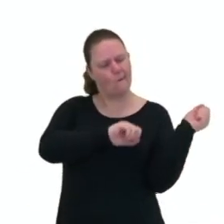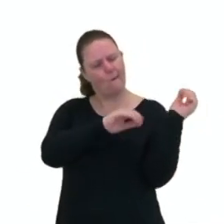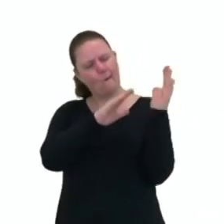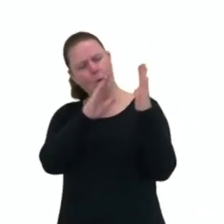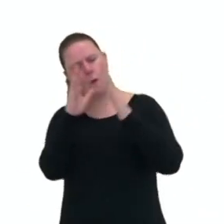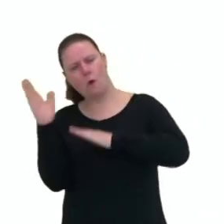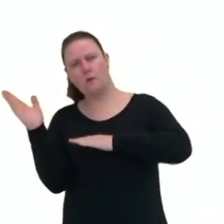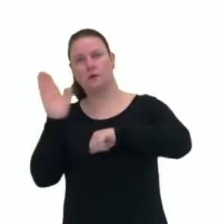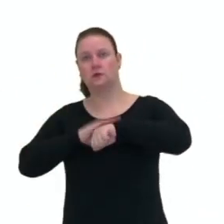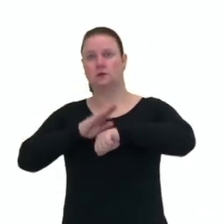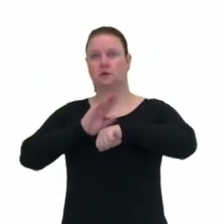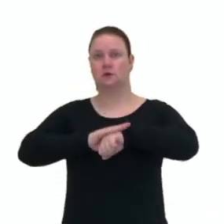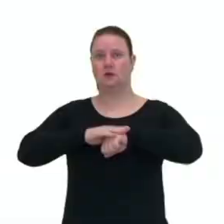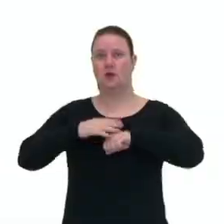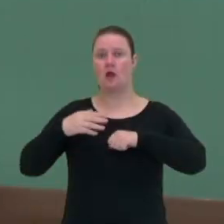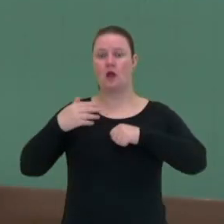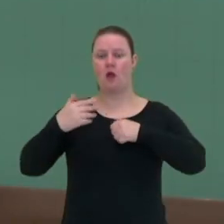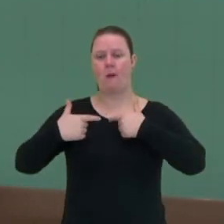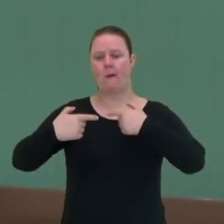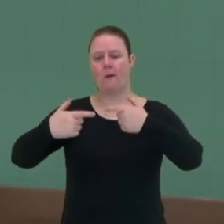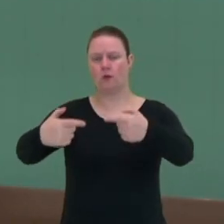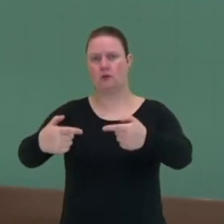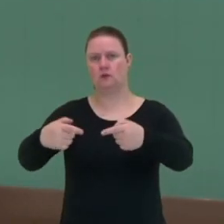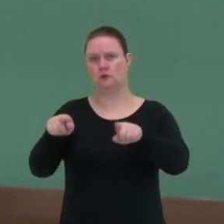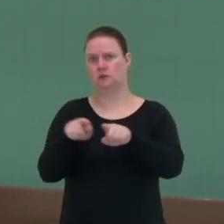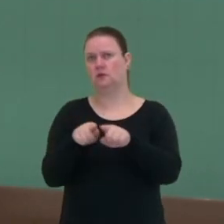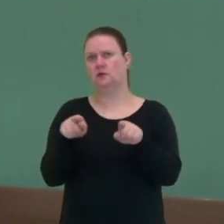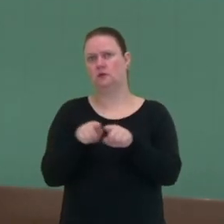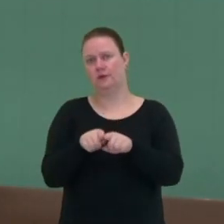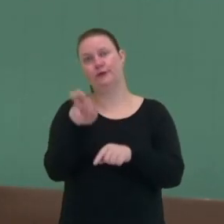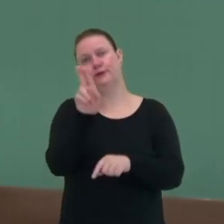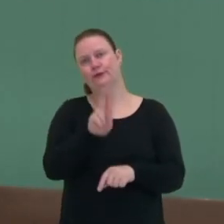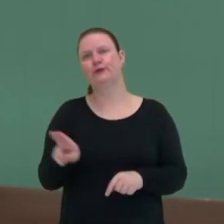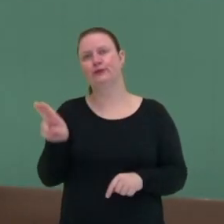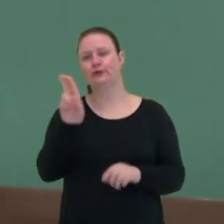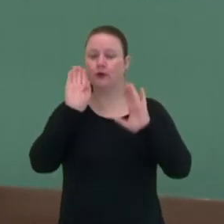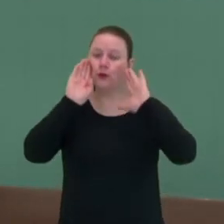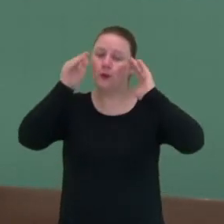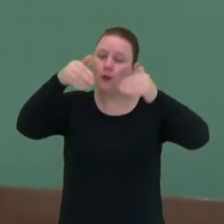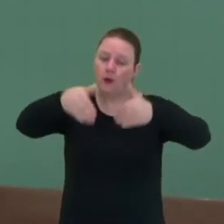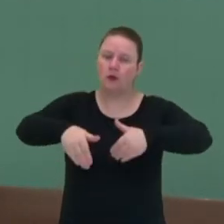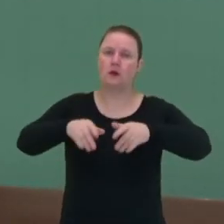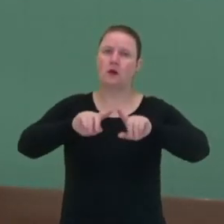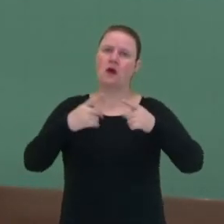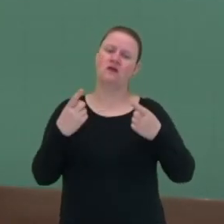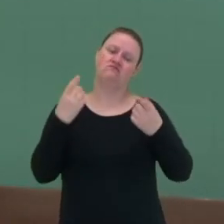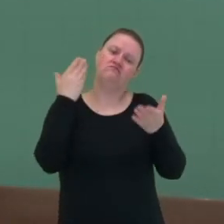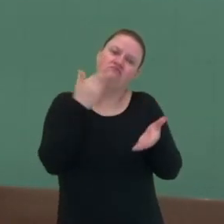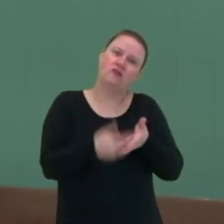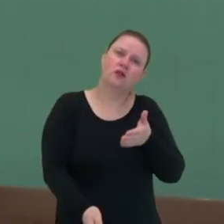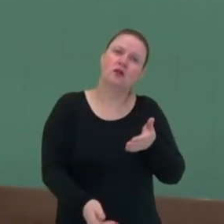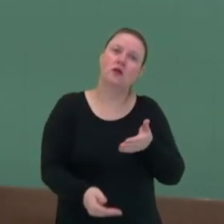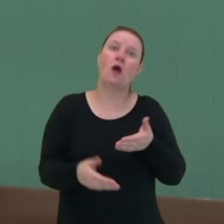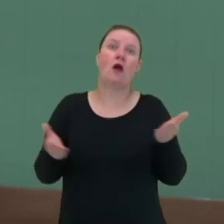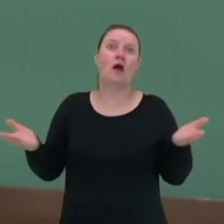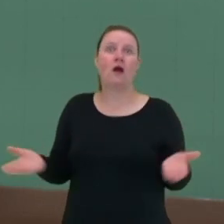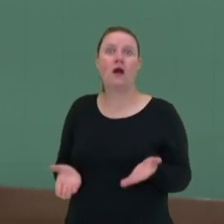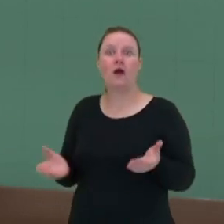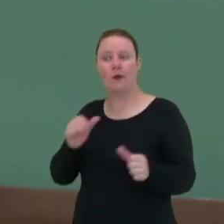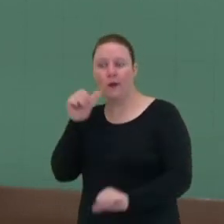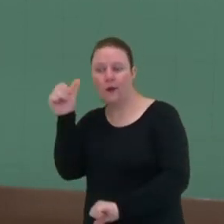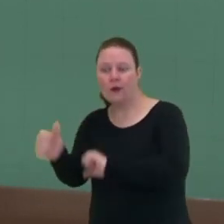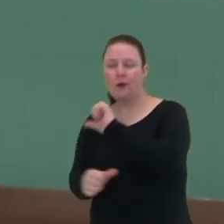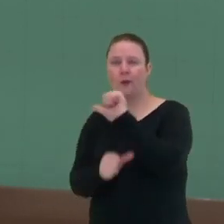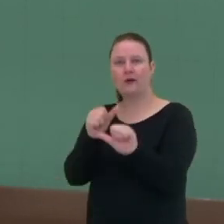Com a invenção da pólvora, acabou tendo esse uso como arma obsoleto e se tornou um